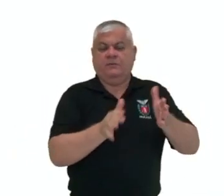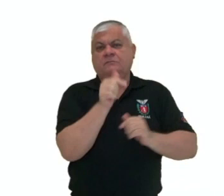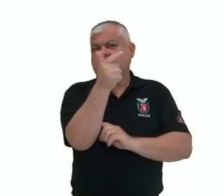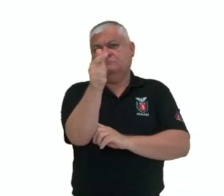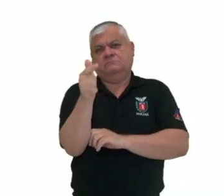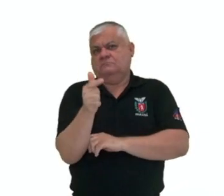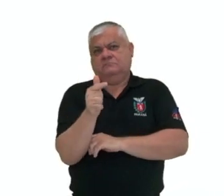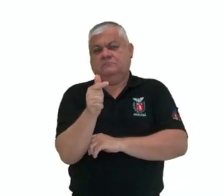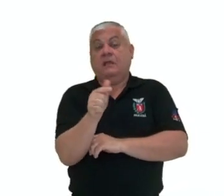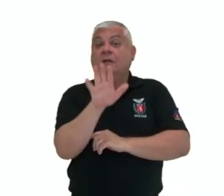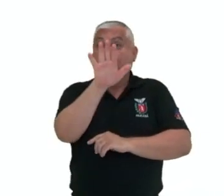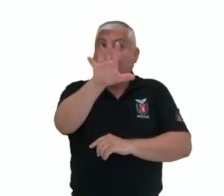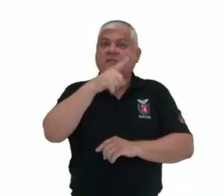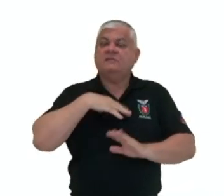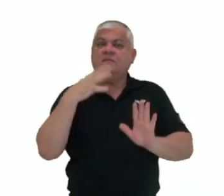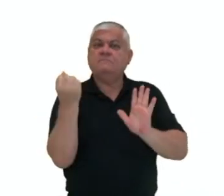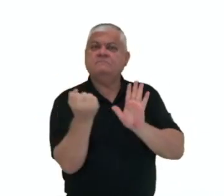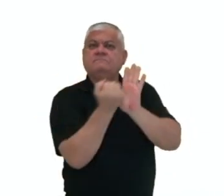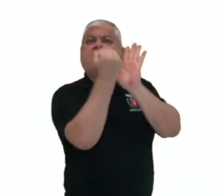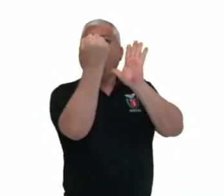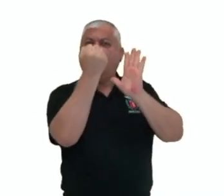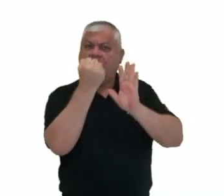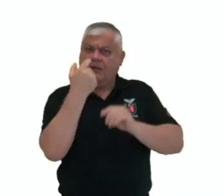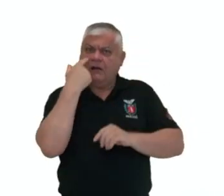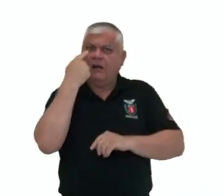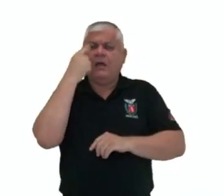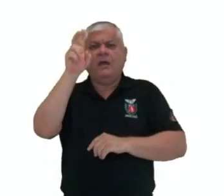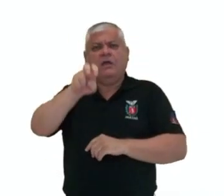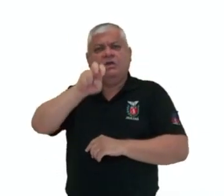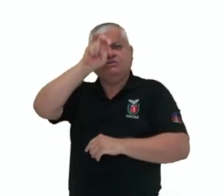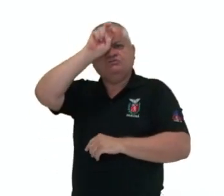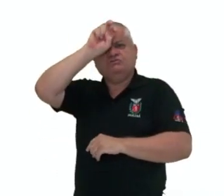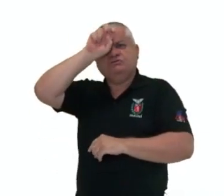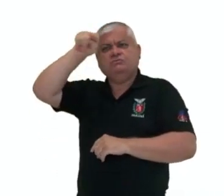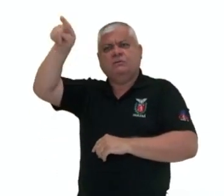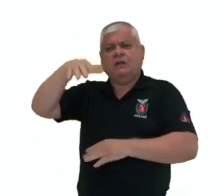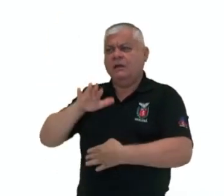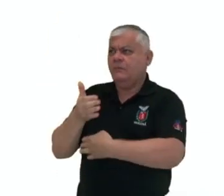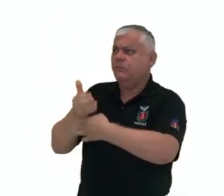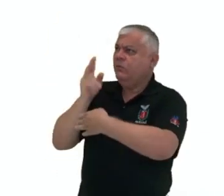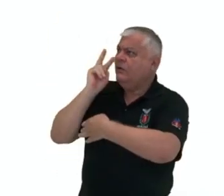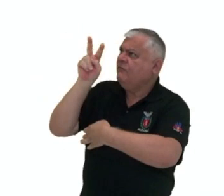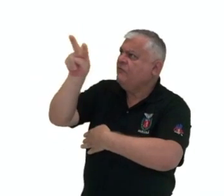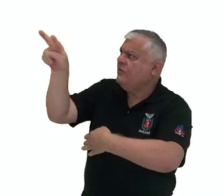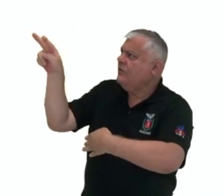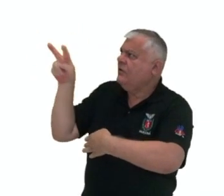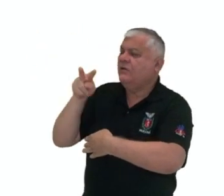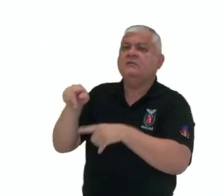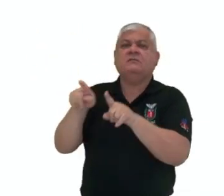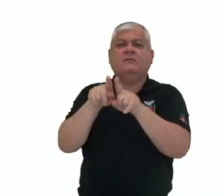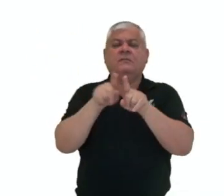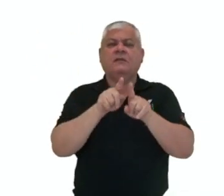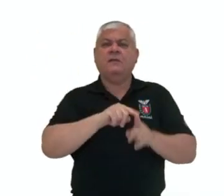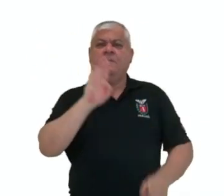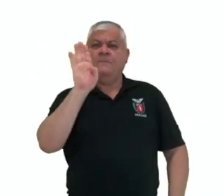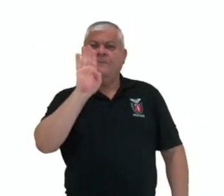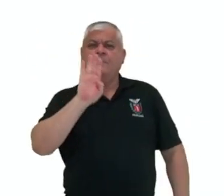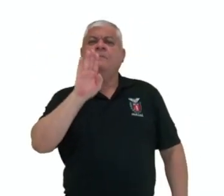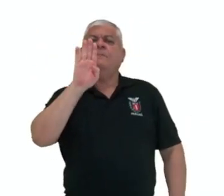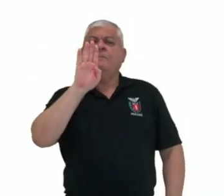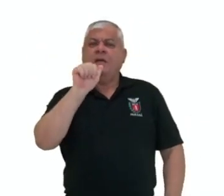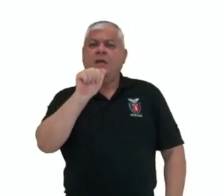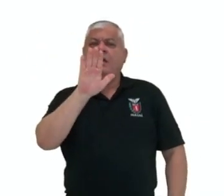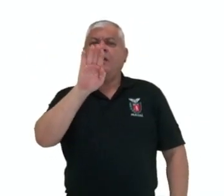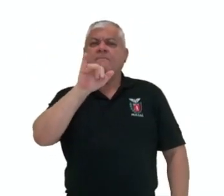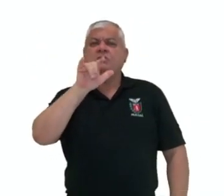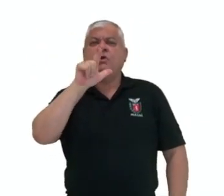porém, há marcas registradas nos povos egípcios e também na civilização babilônia. Há registros também